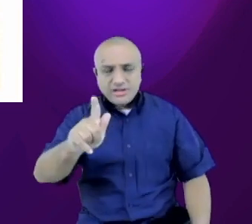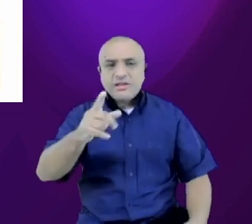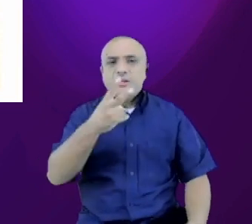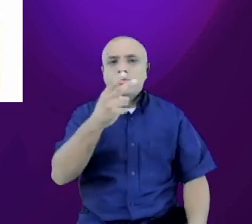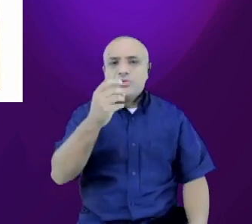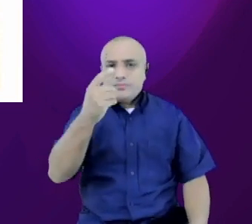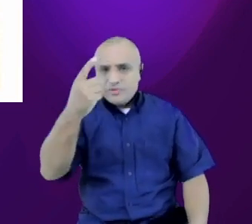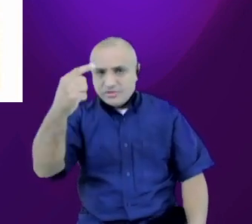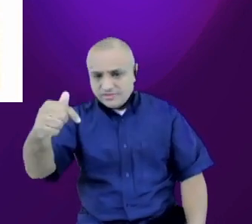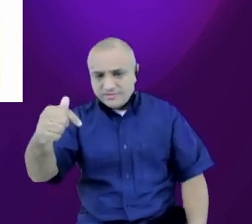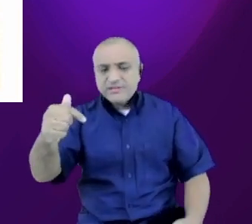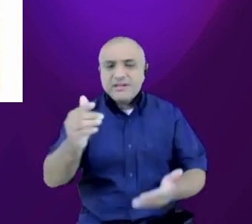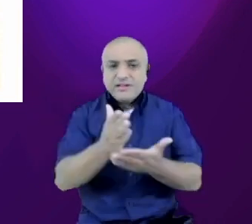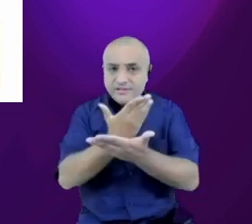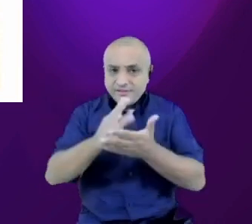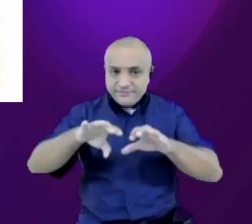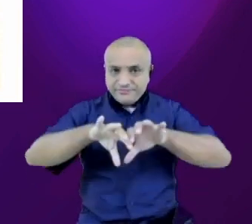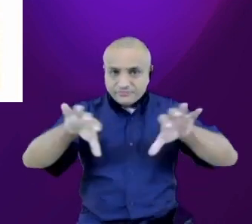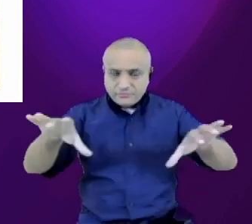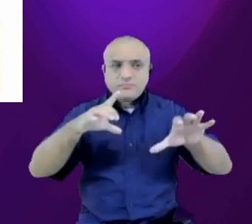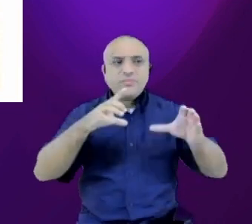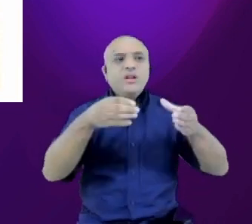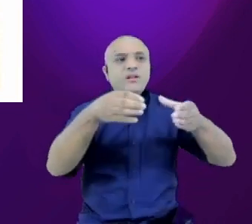radiologia que era descentralizada, então eu tinha equipes